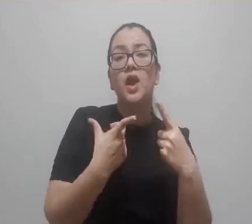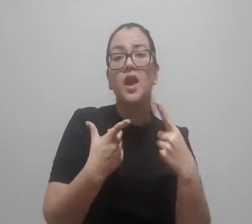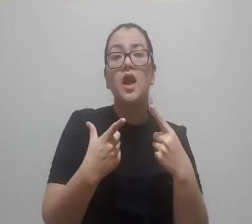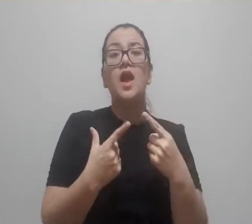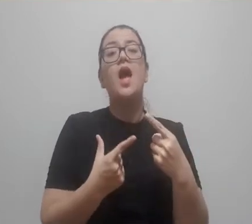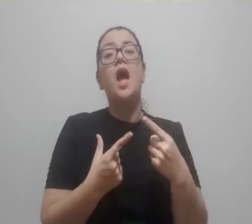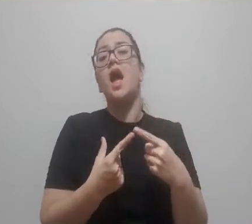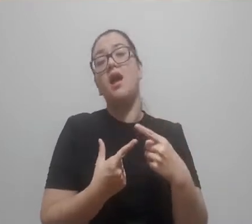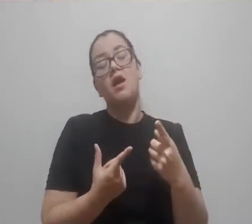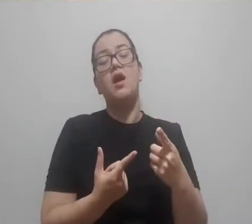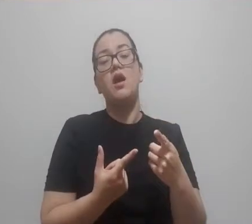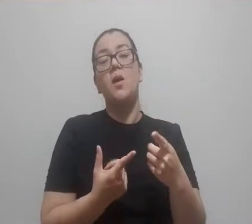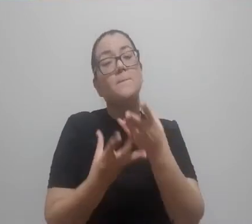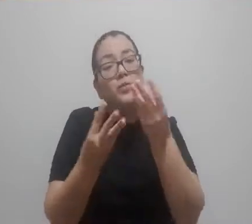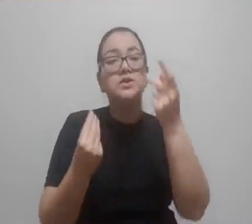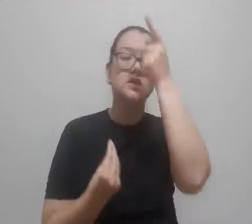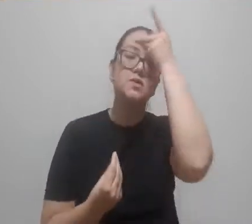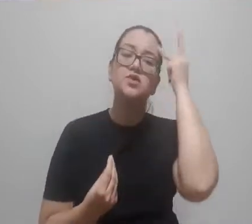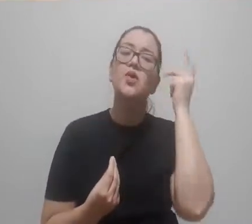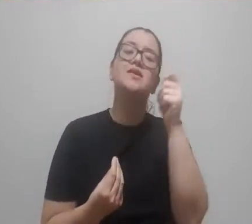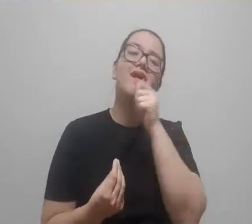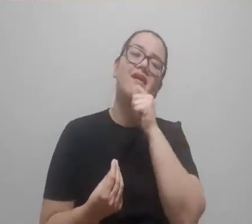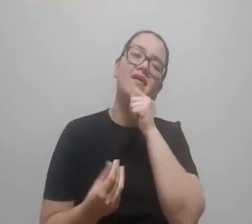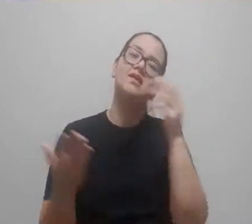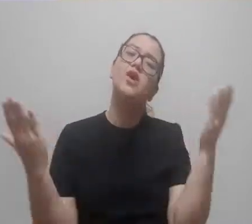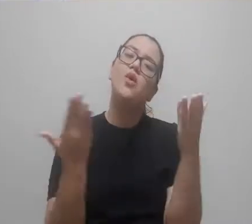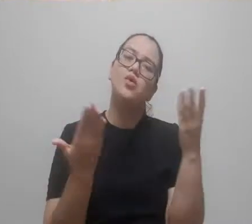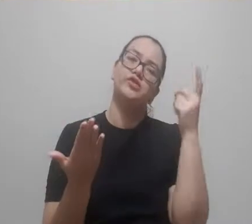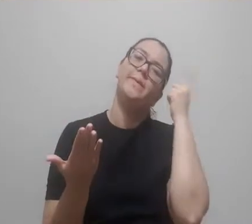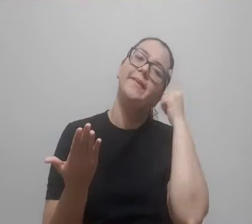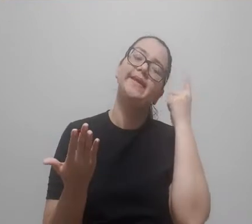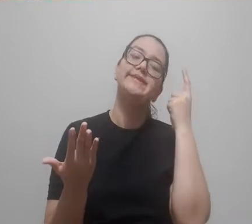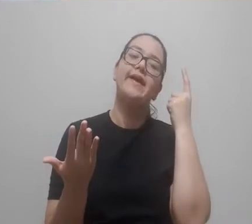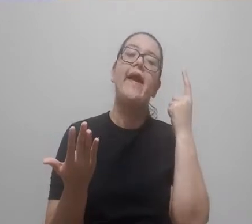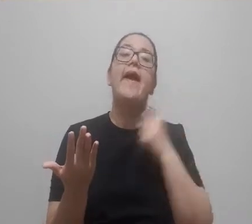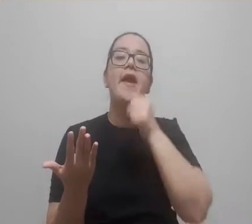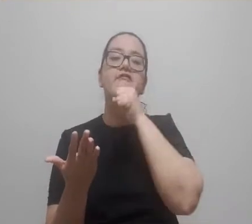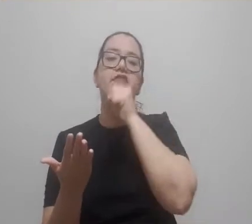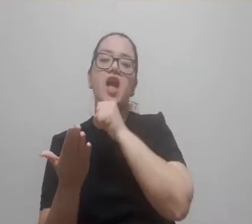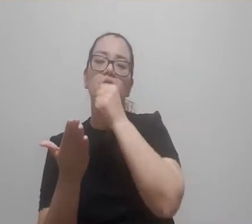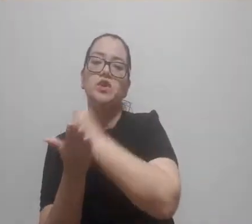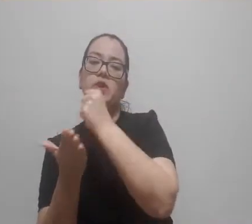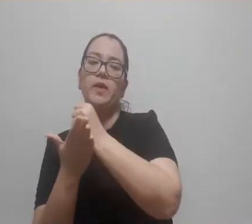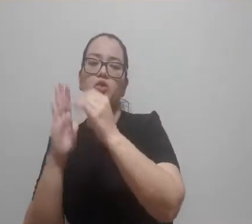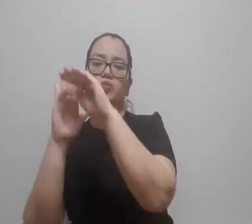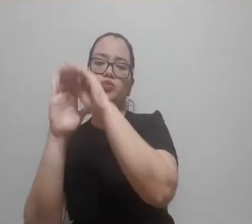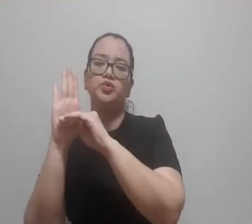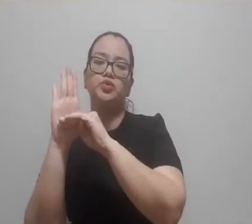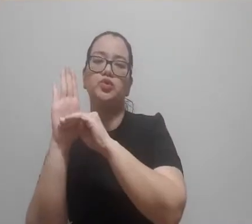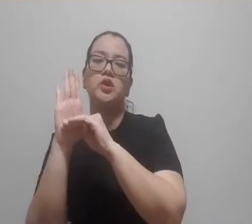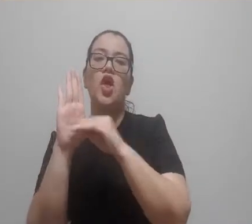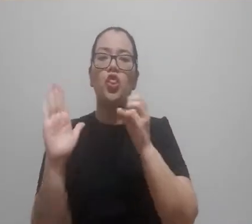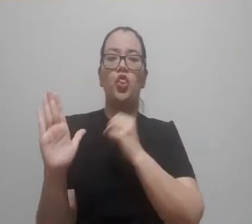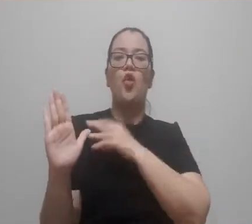muita gente que acha que o Antigo Testamento não tem a mesma importância, o mesmo significado, mas você vai ver que Jesus afirma isso